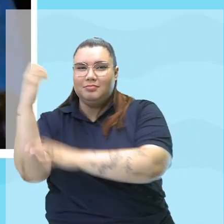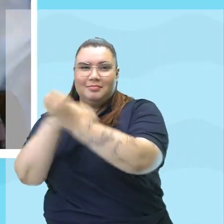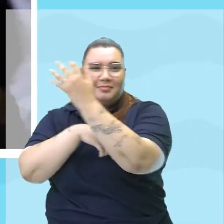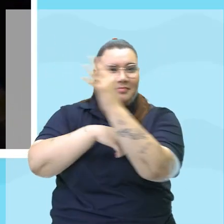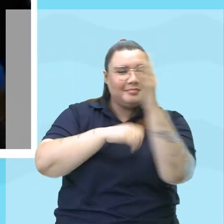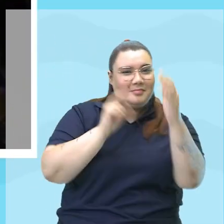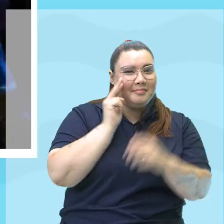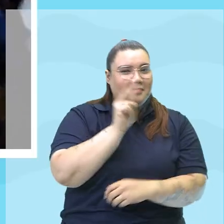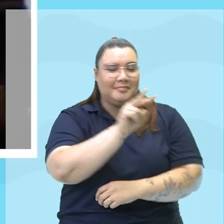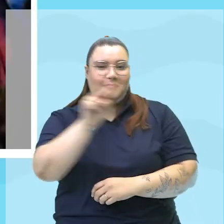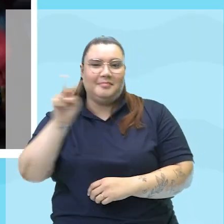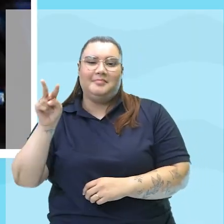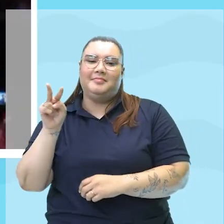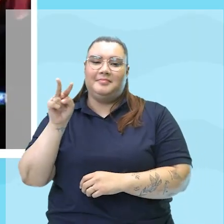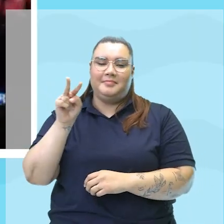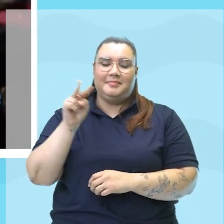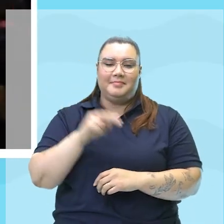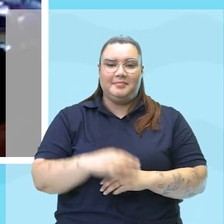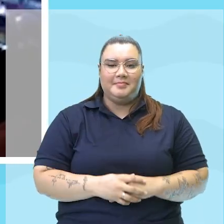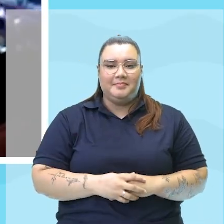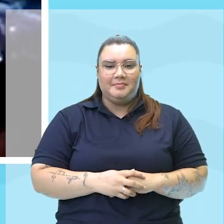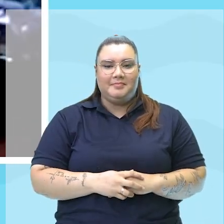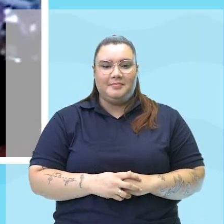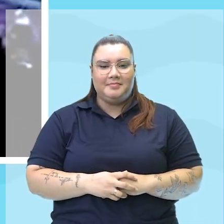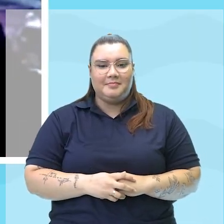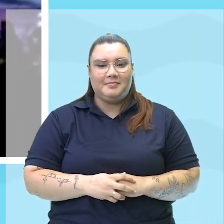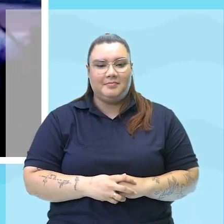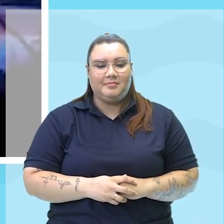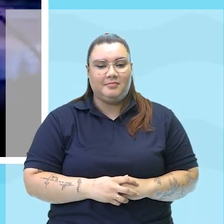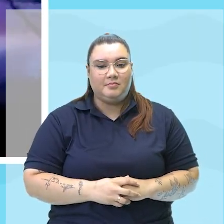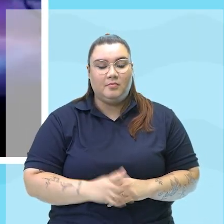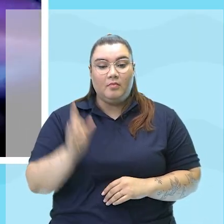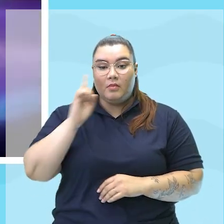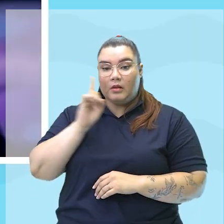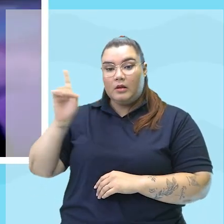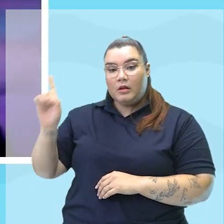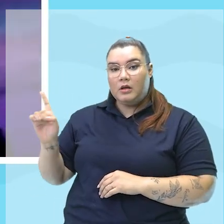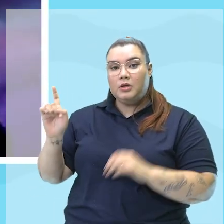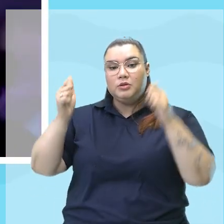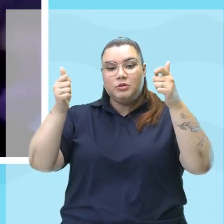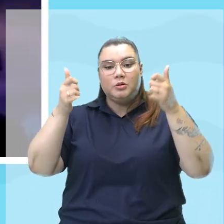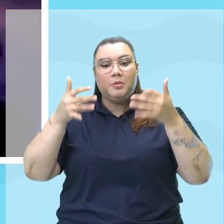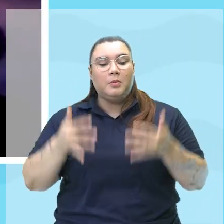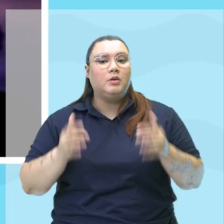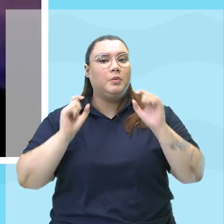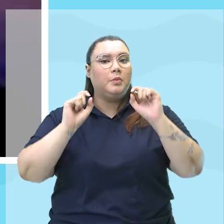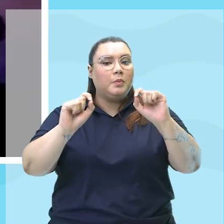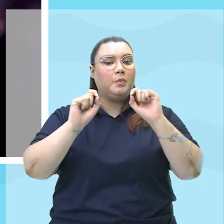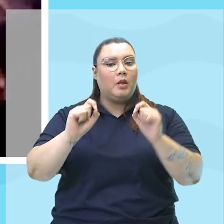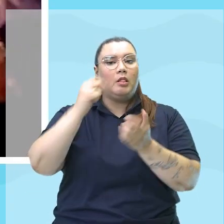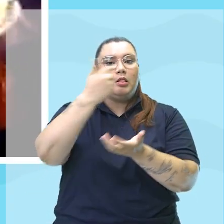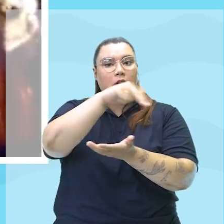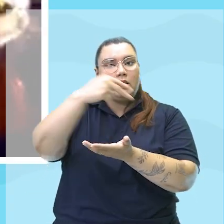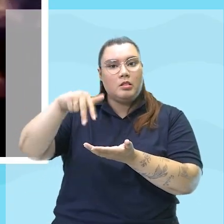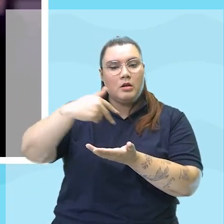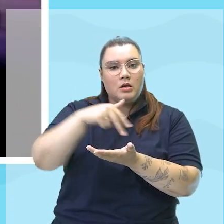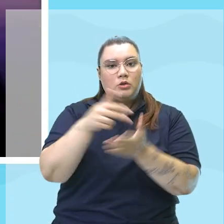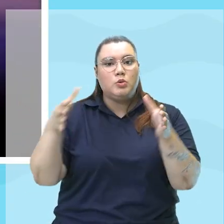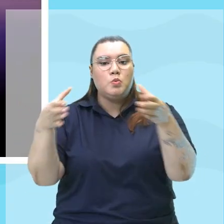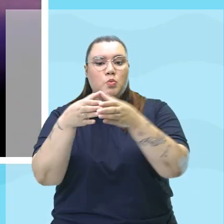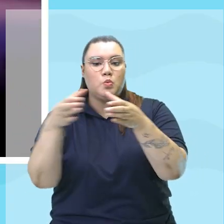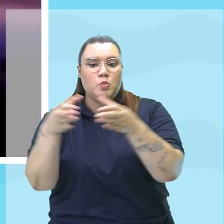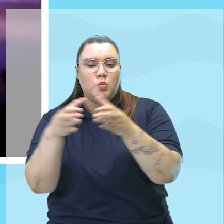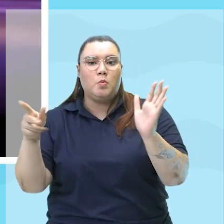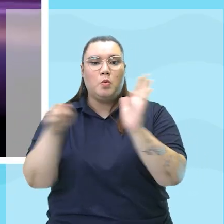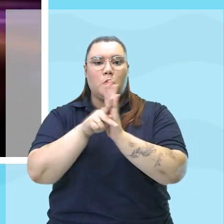Matitas Pereira. Eu mesmo conjunto, vai! Com a ajuda dos filhos para dar continuidade à